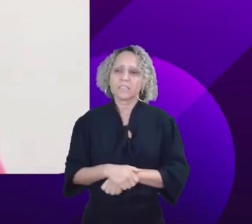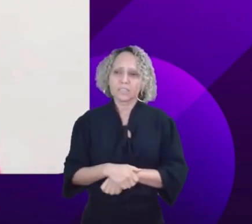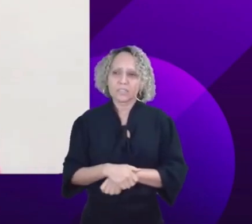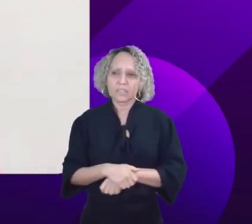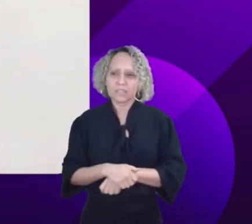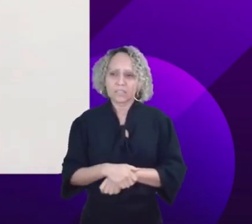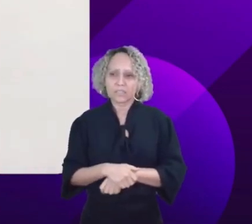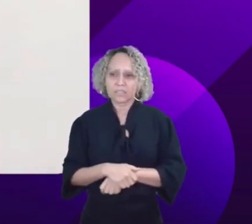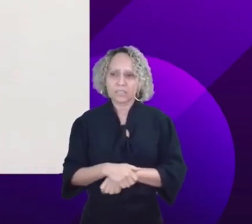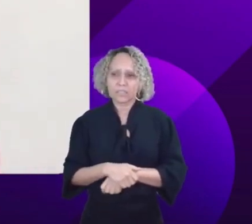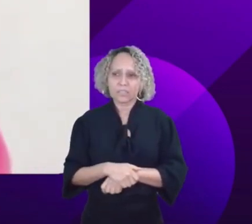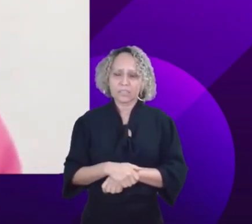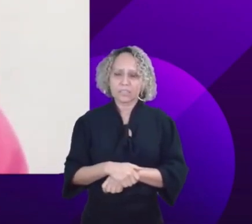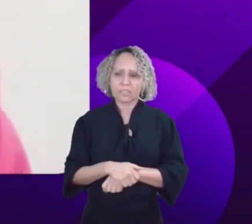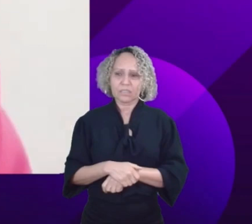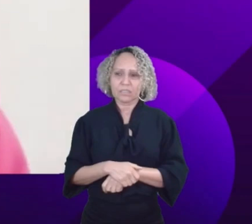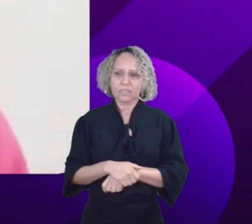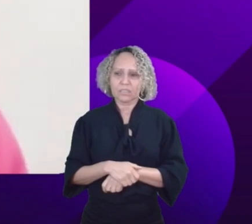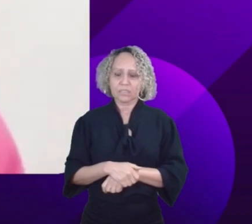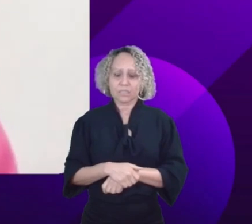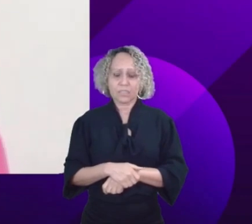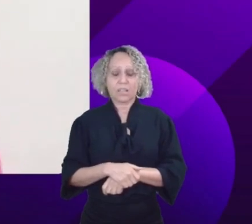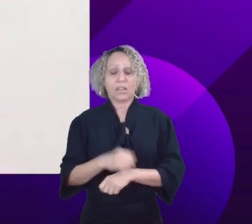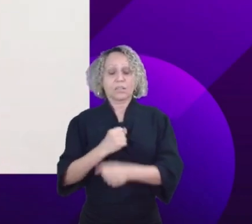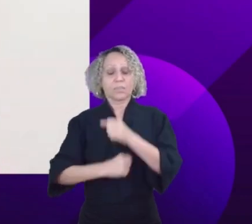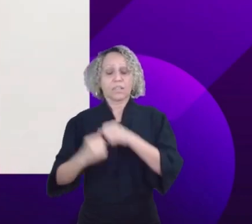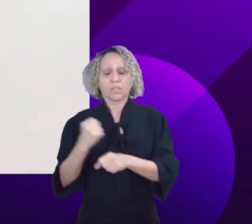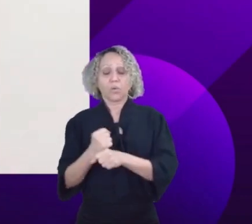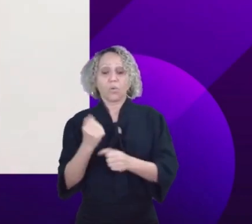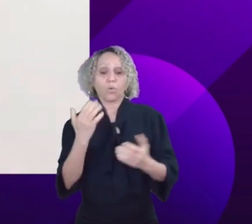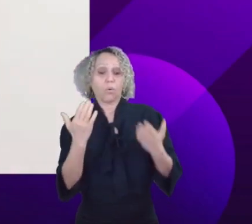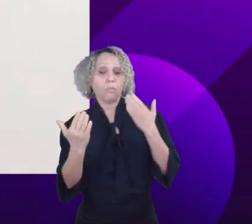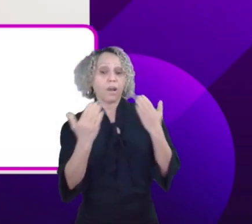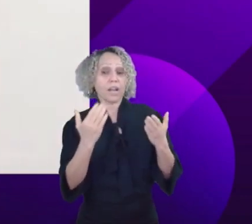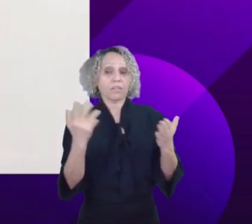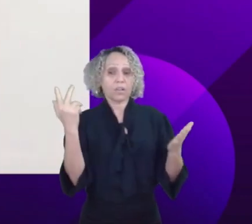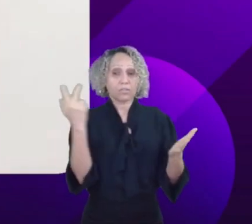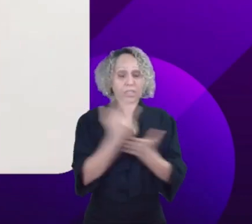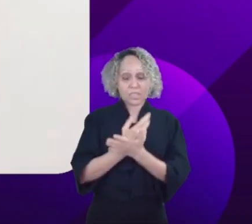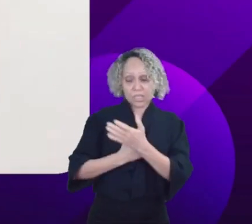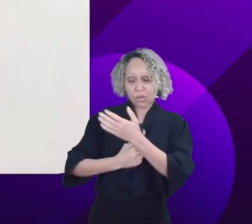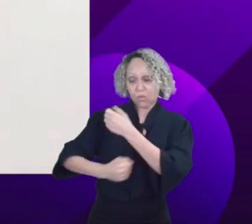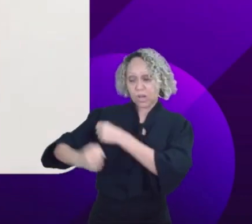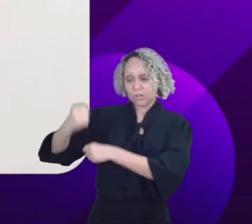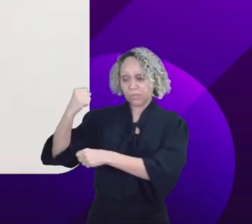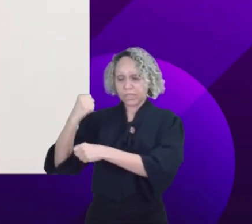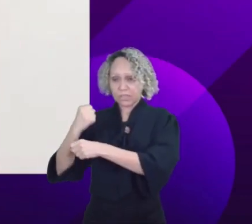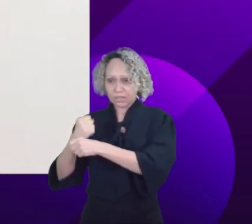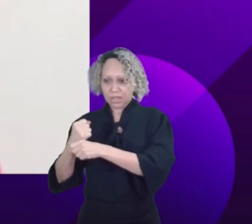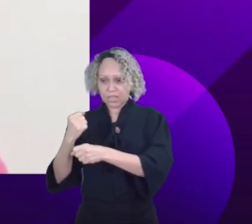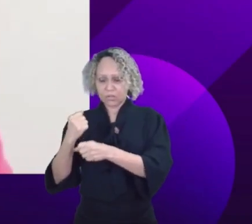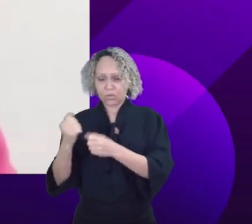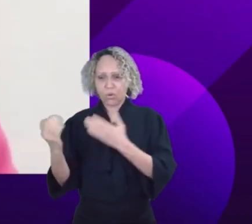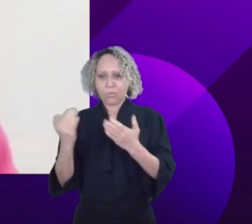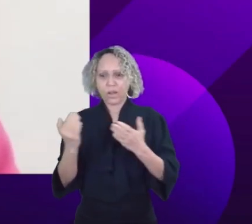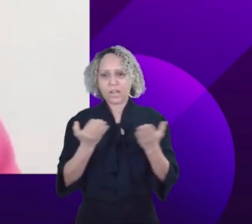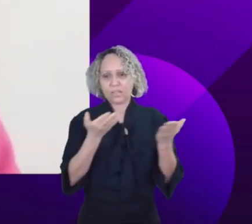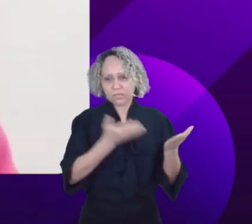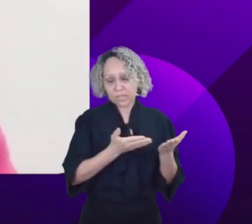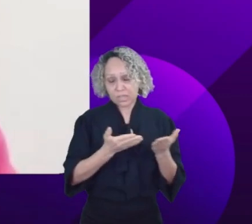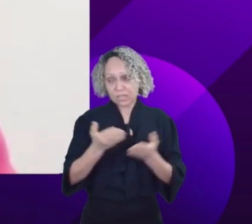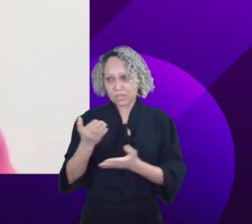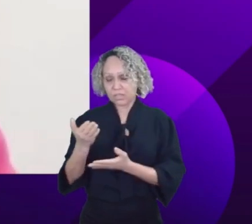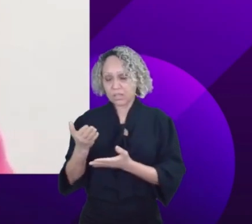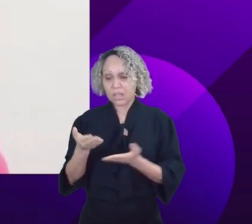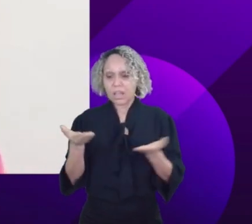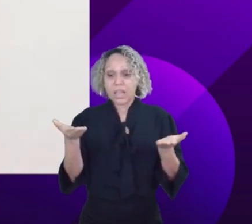comparado o incidente que aconteceu no ano passado de chuvas e de enchente com esse ano choveu mais do que no ano passado,